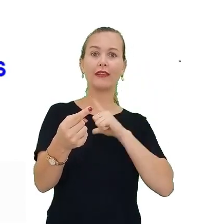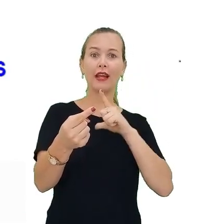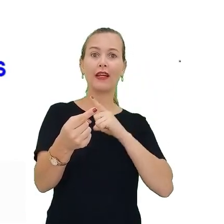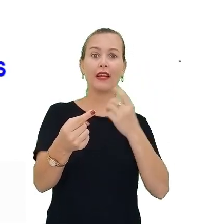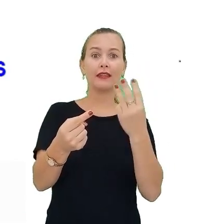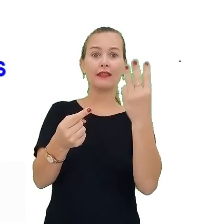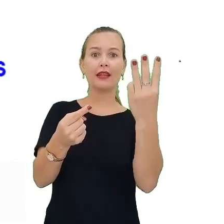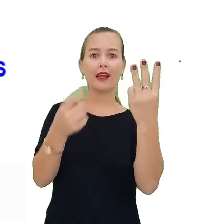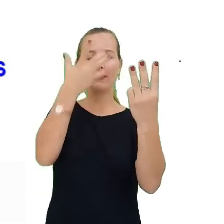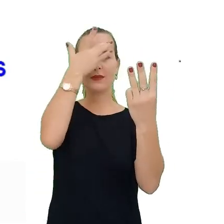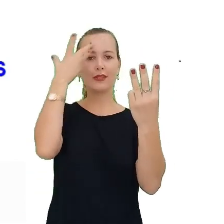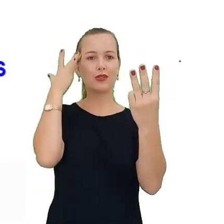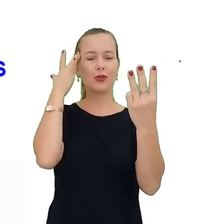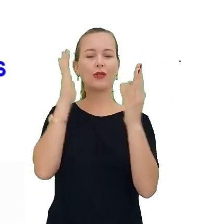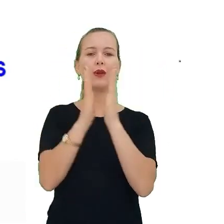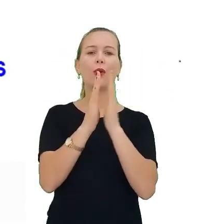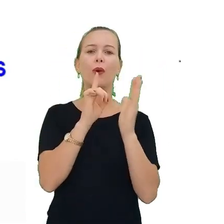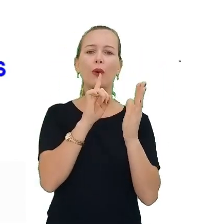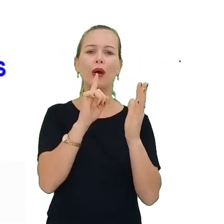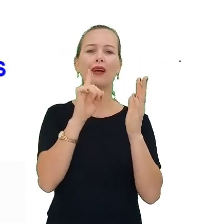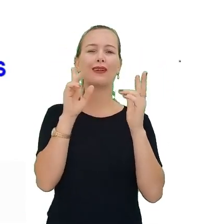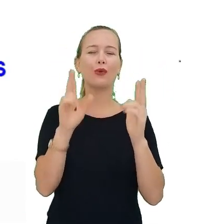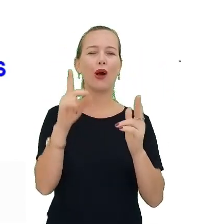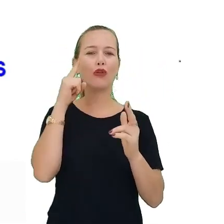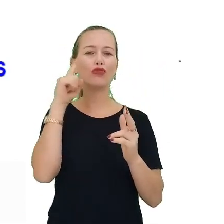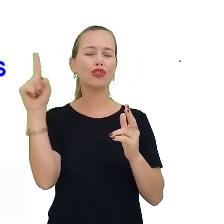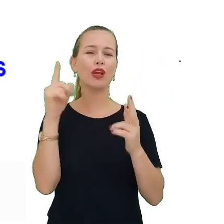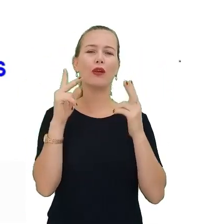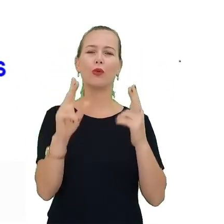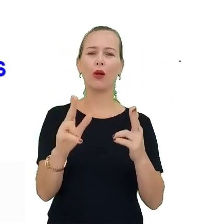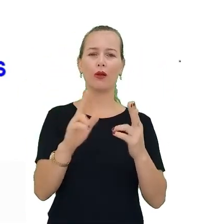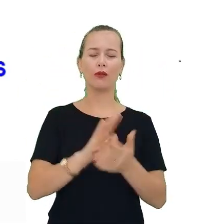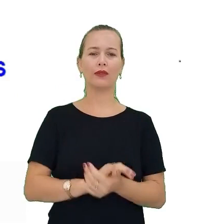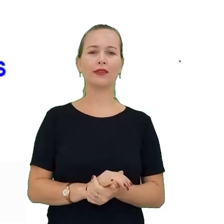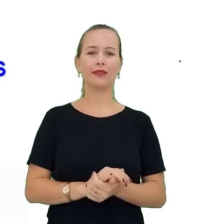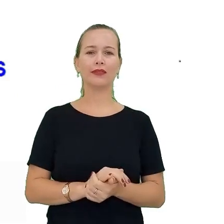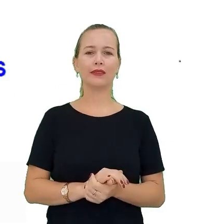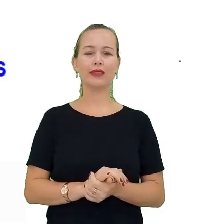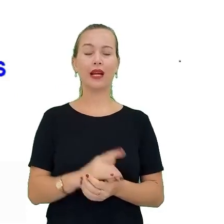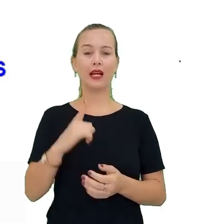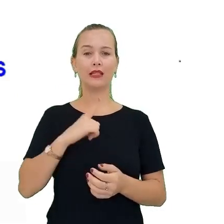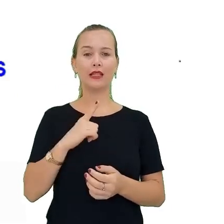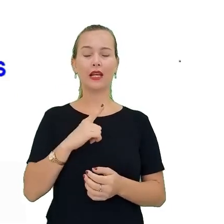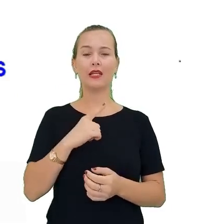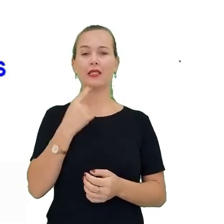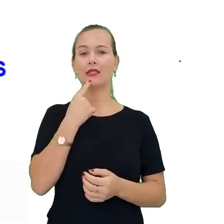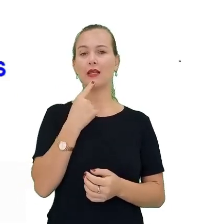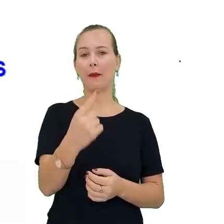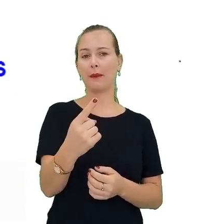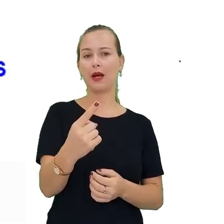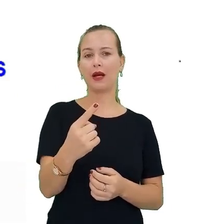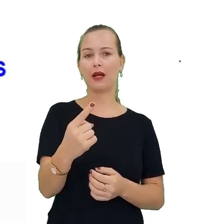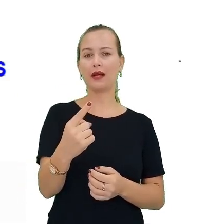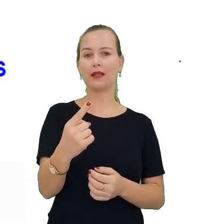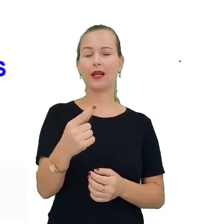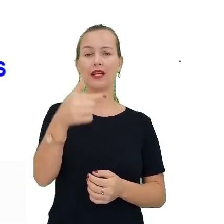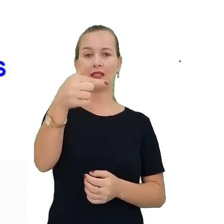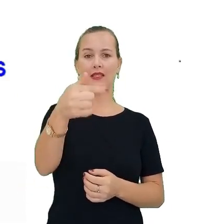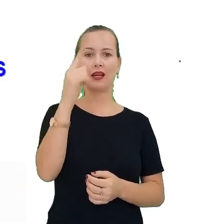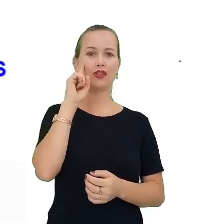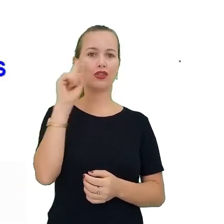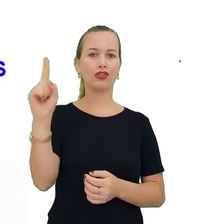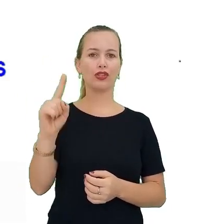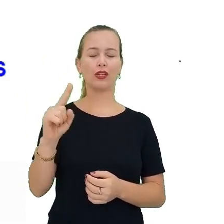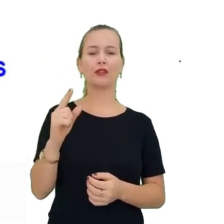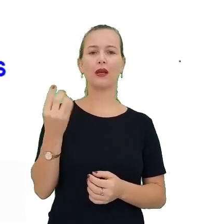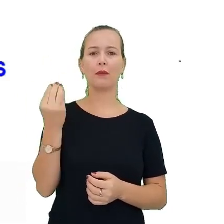uma pessoa para cada dia da semana, ou seja, uma pessoa no domingo, outra pessoa na segunda,